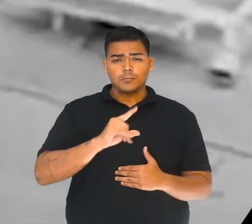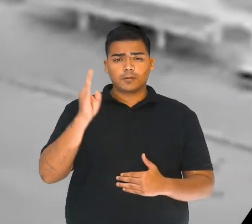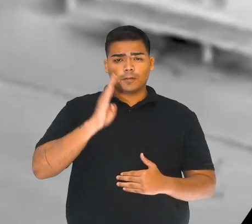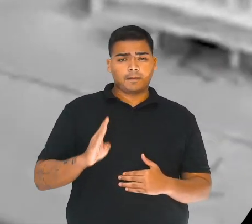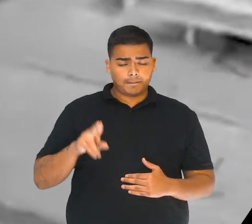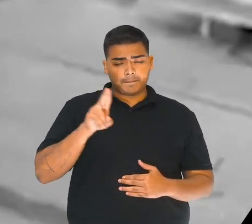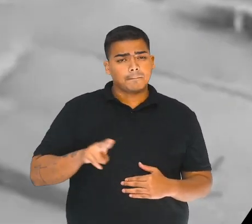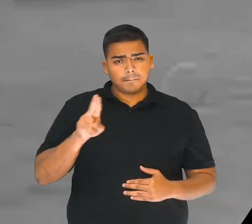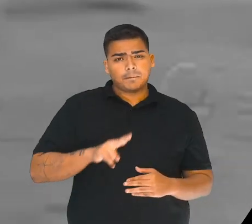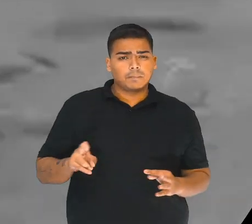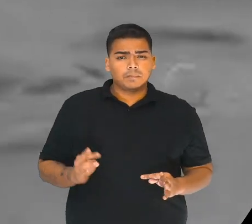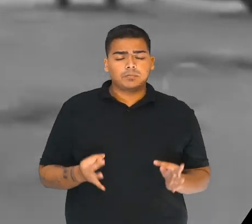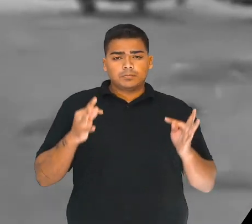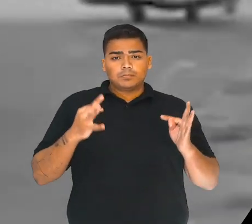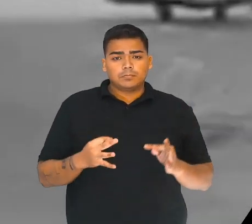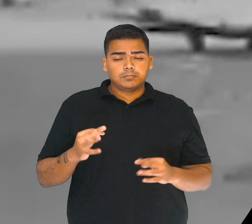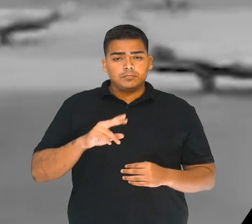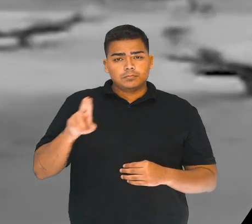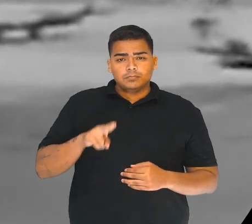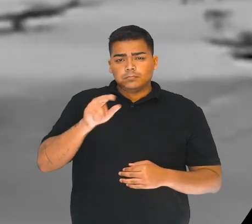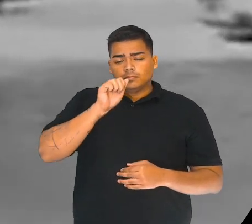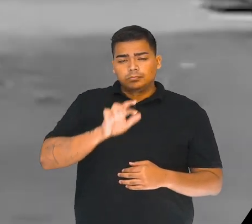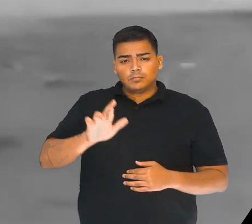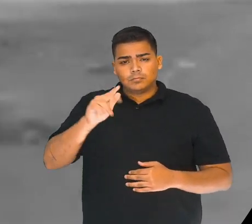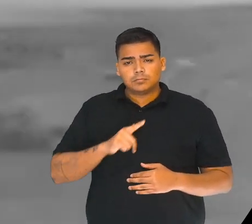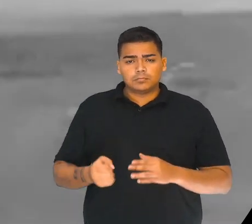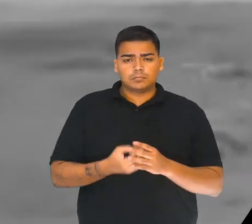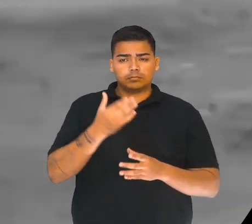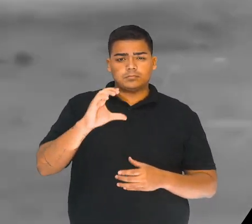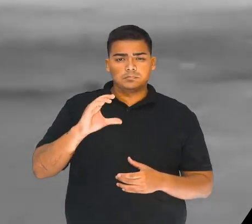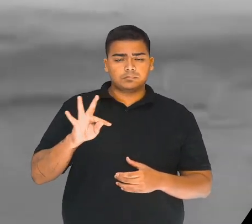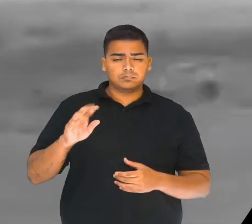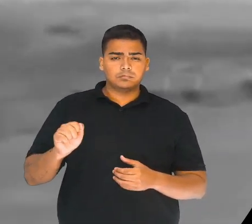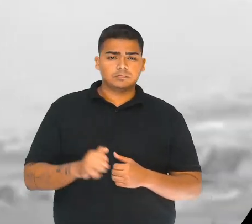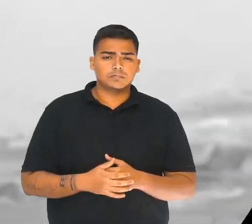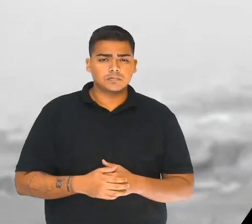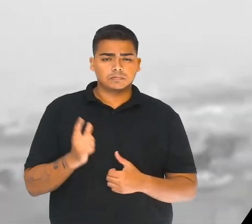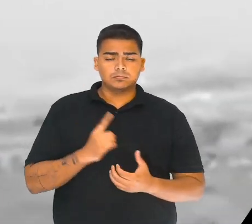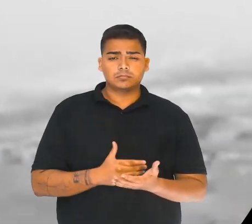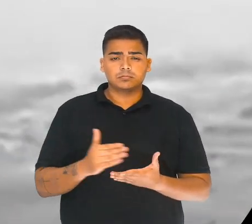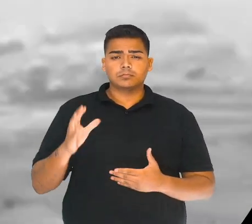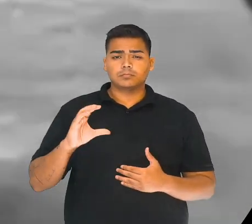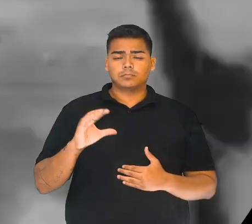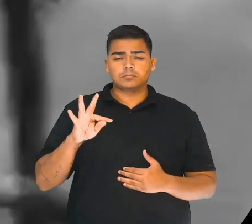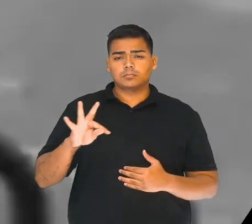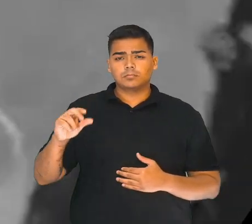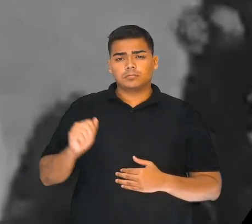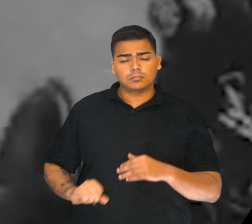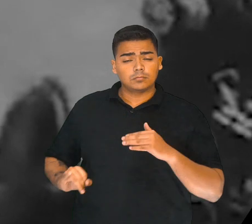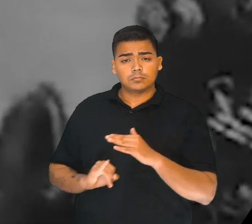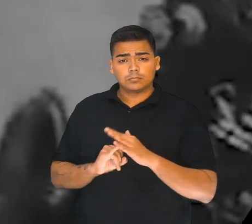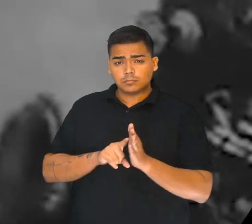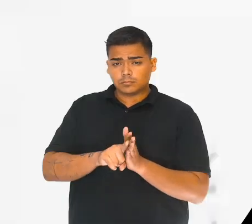permitir o Brasil dominar as tecnologias de acesso ao ar. E foi criado o CTA. Com a vinda do CTA, que é o